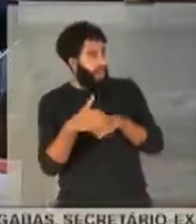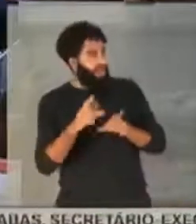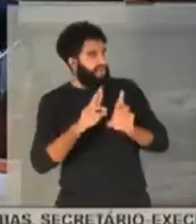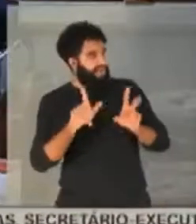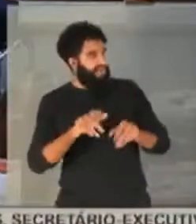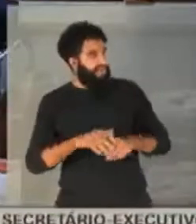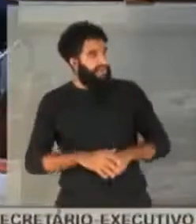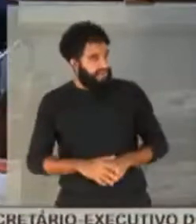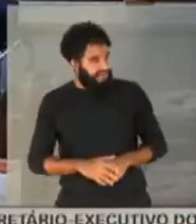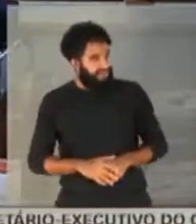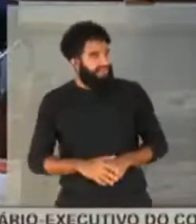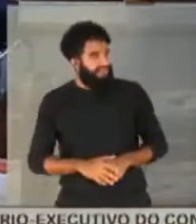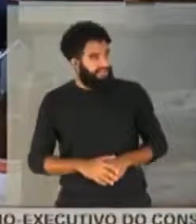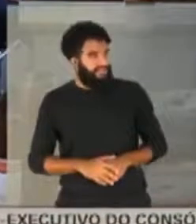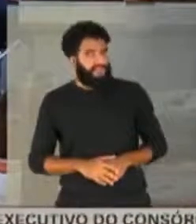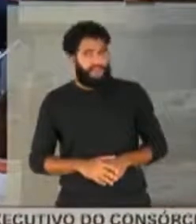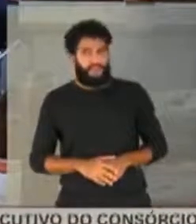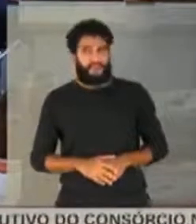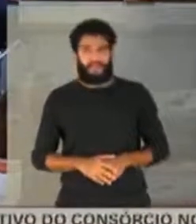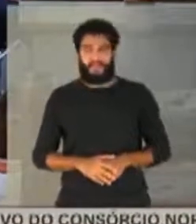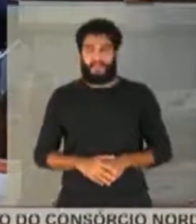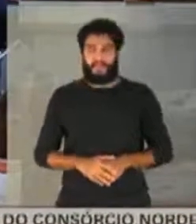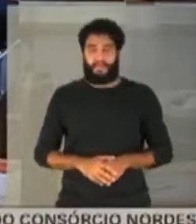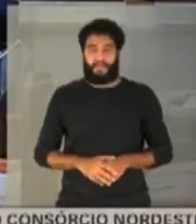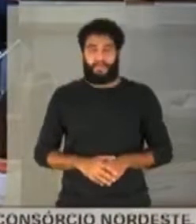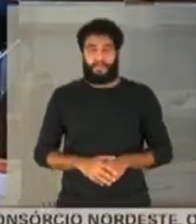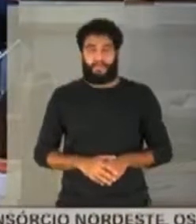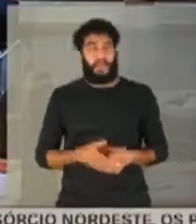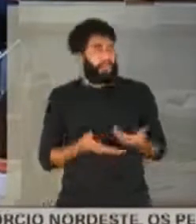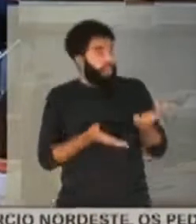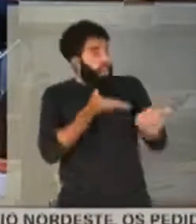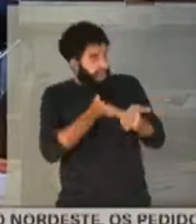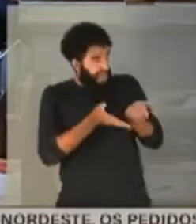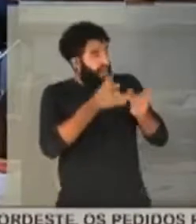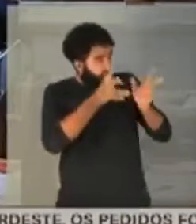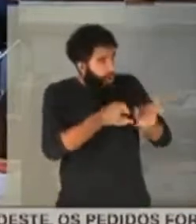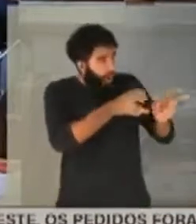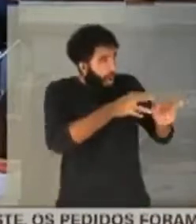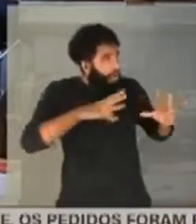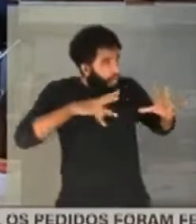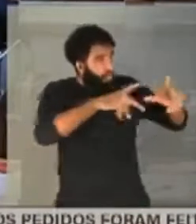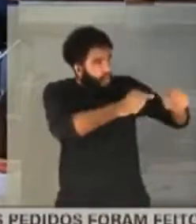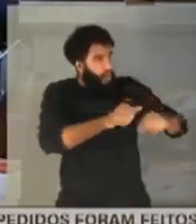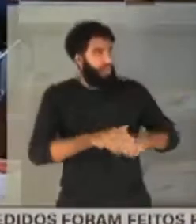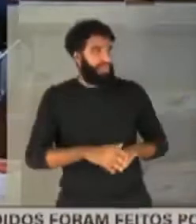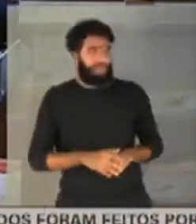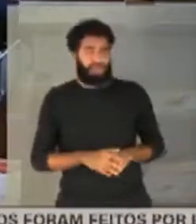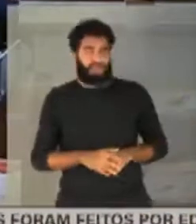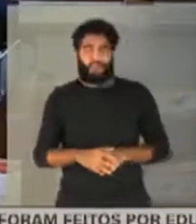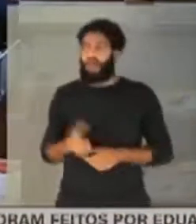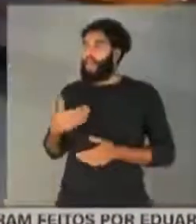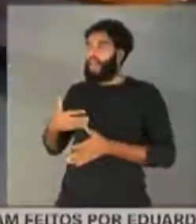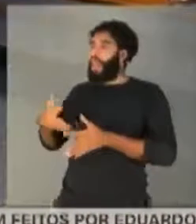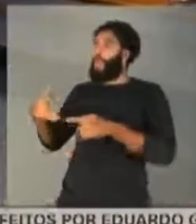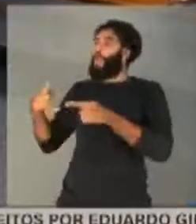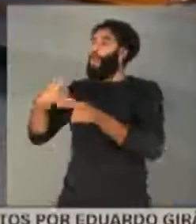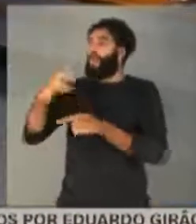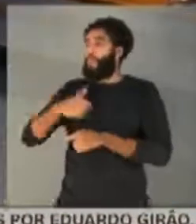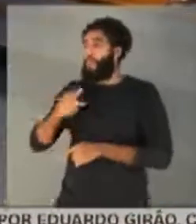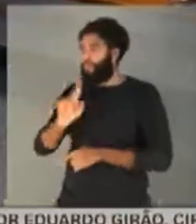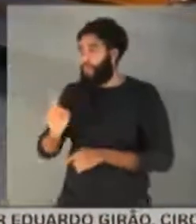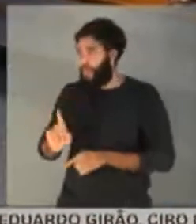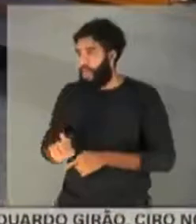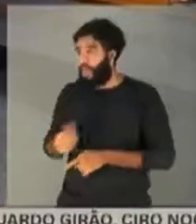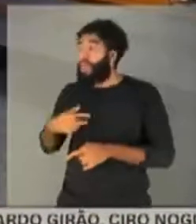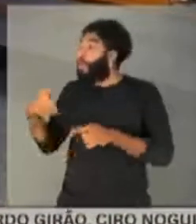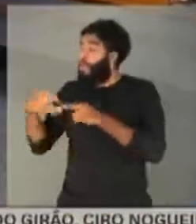Quanto eu carinho, não, eu não estou dando a palavra não, parabéns. Excelência. Trate assim todo mundo. Eu não estou dando a palavra trate assim todo não mundo. Me interrompa, por favor. Não trate assim todo mundo. Estou